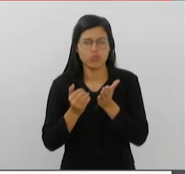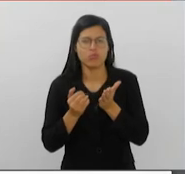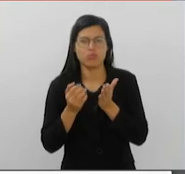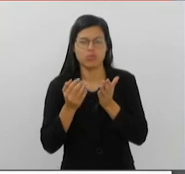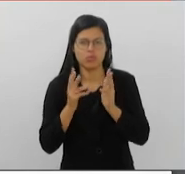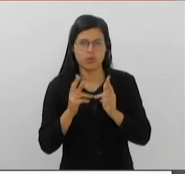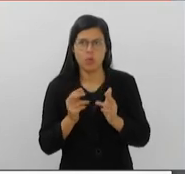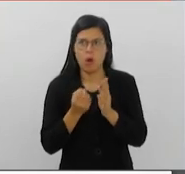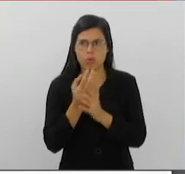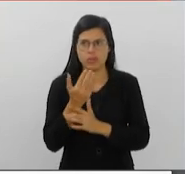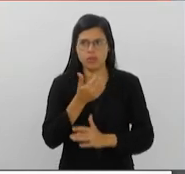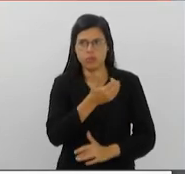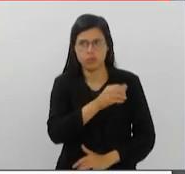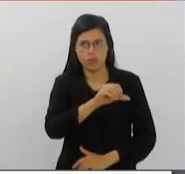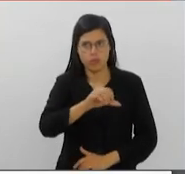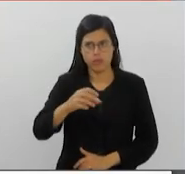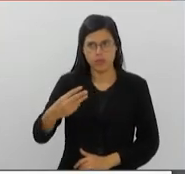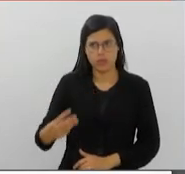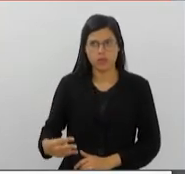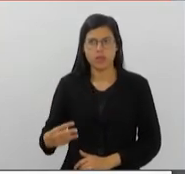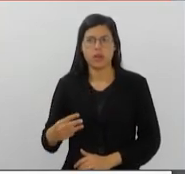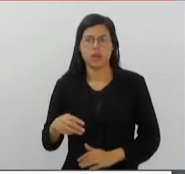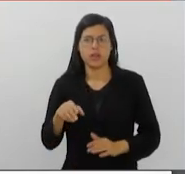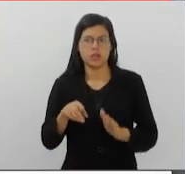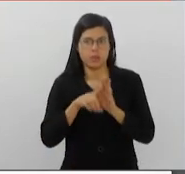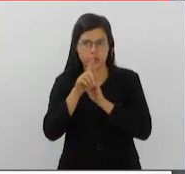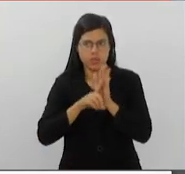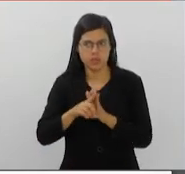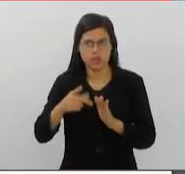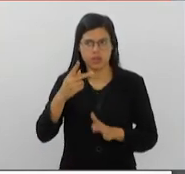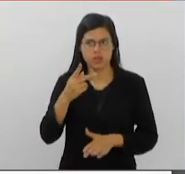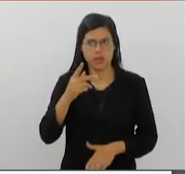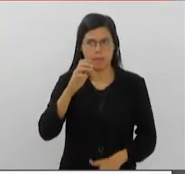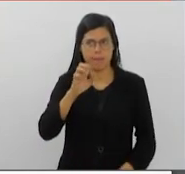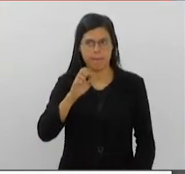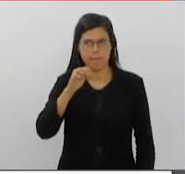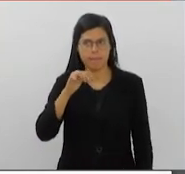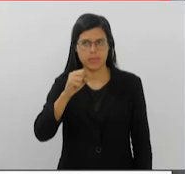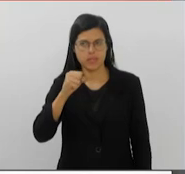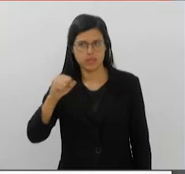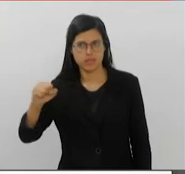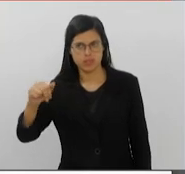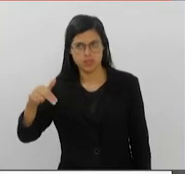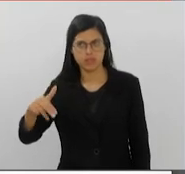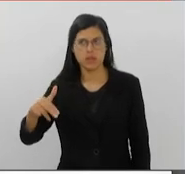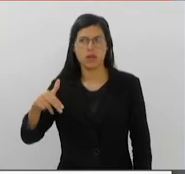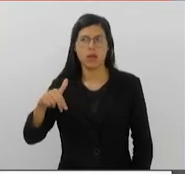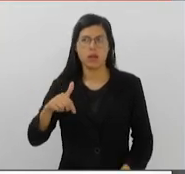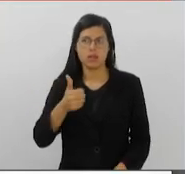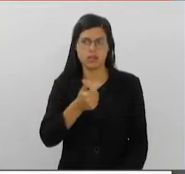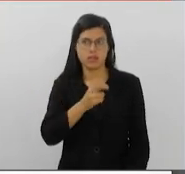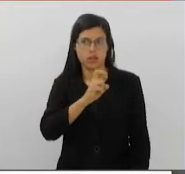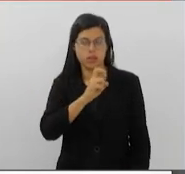de acordo com dados da Rede Pensão, 115 milhões de brasileiros estavam em algum grau de insegurança alimentar. É válido ressaltar